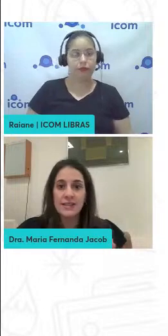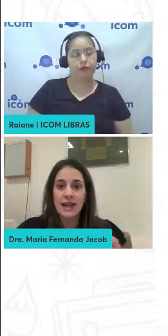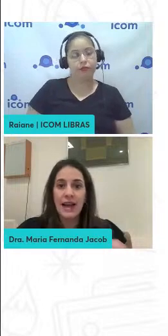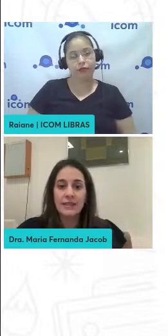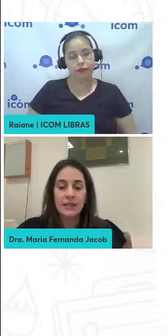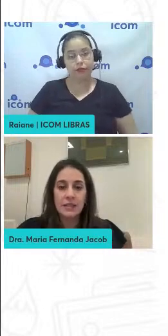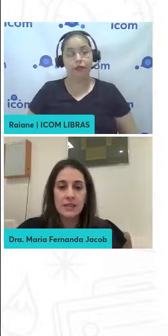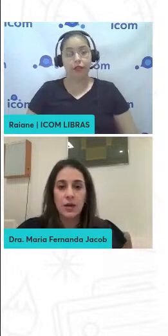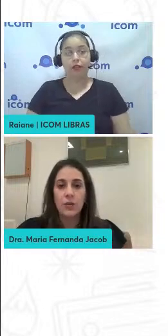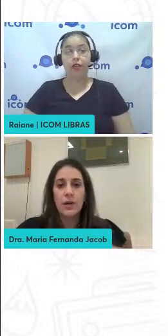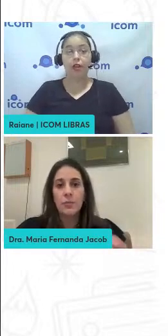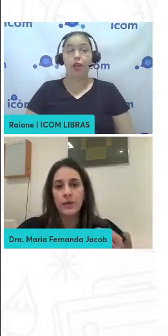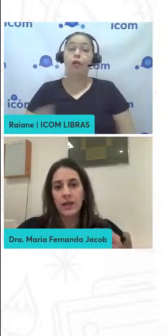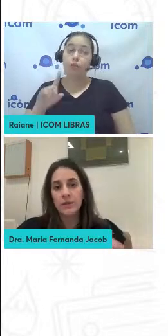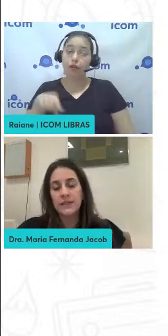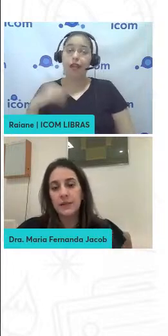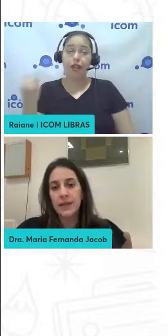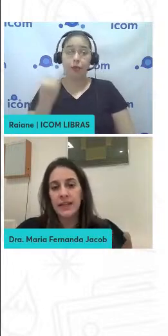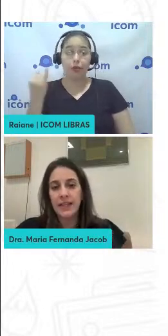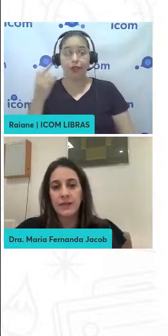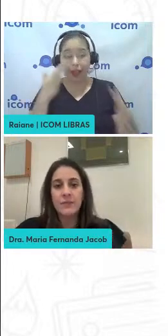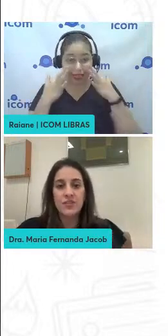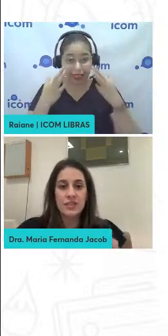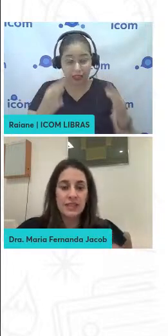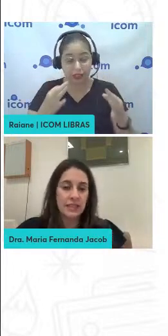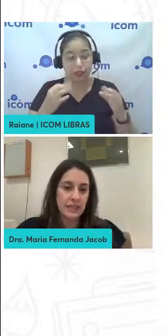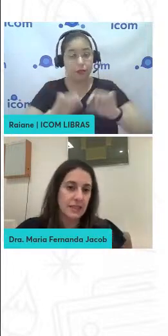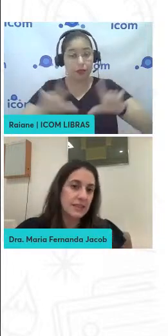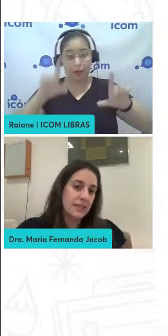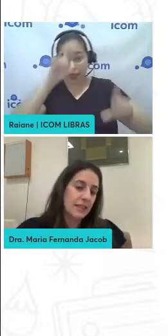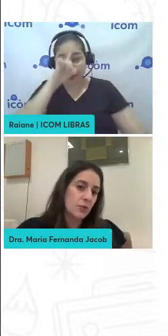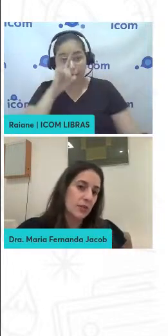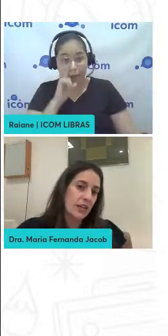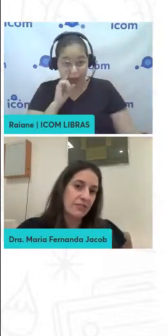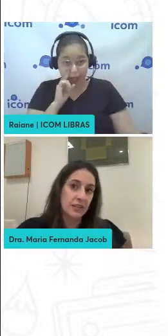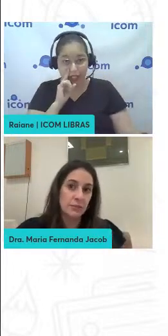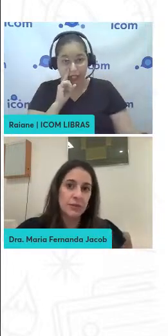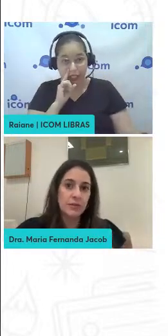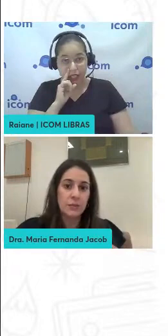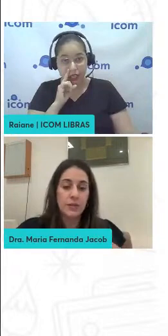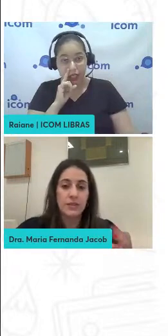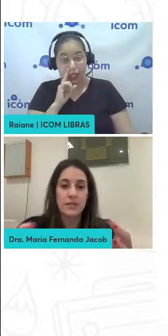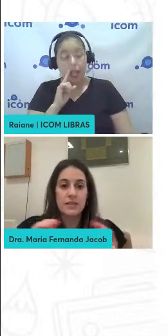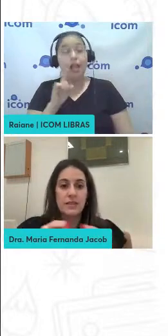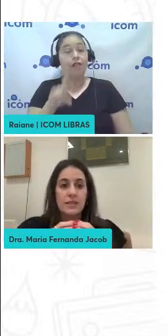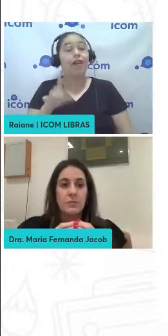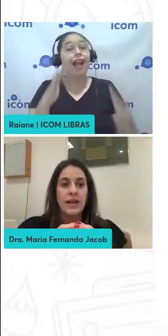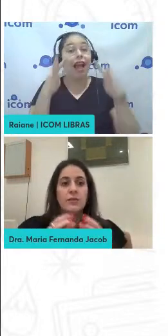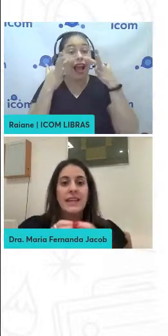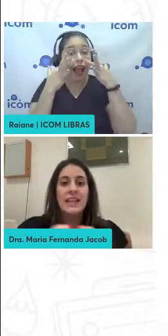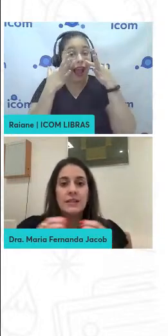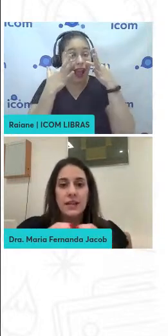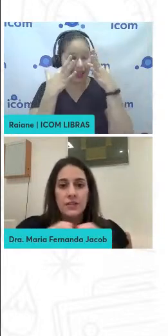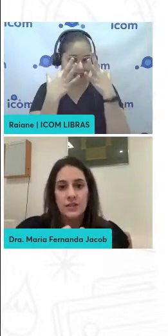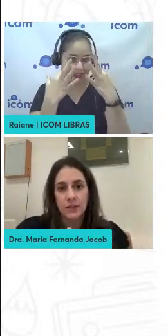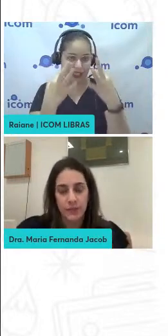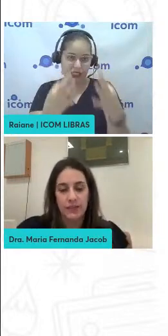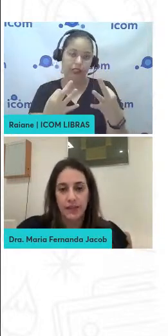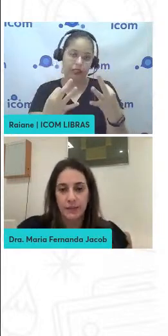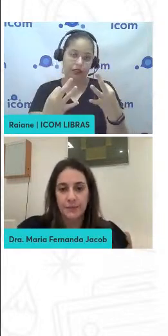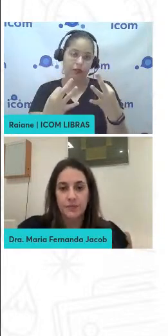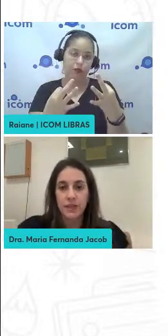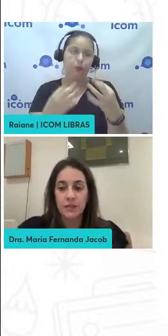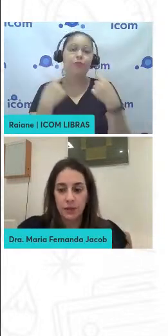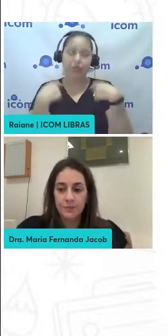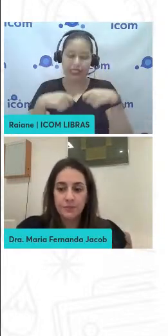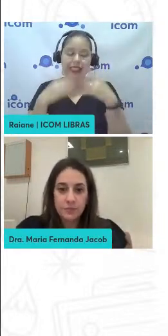ter esta atenção, porque a bandeira amarela, descrita na literatura, ela fala muito da importância desse trabalho